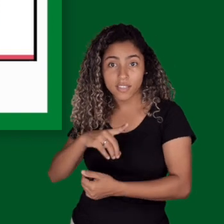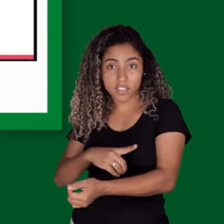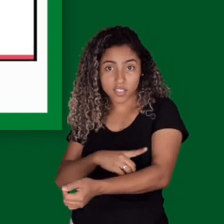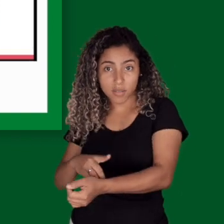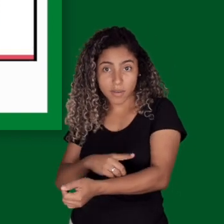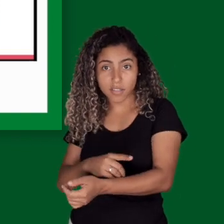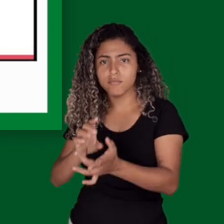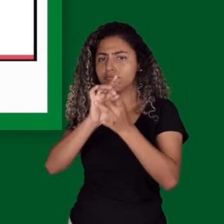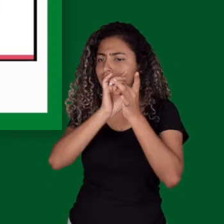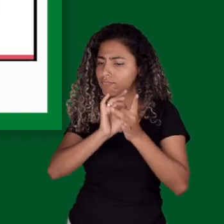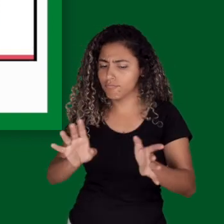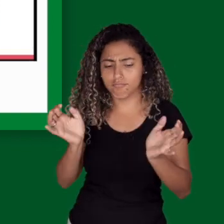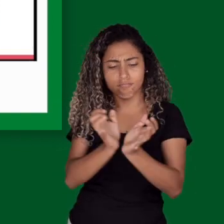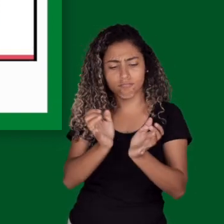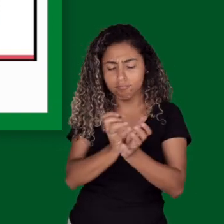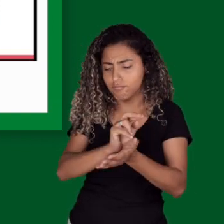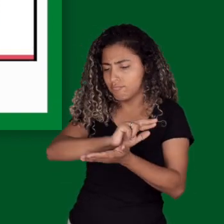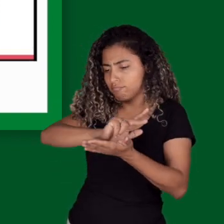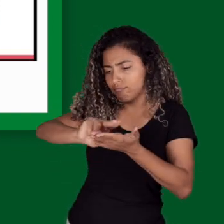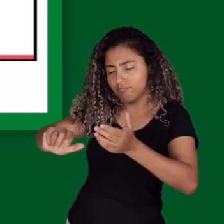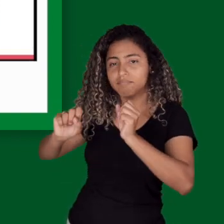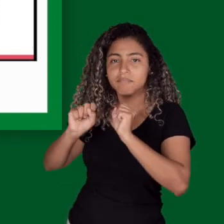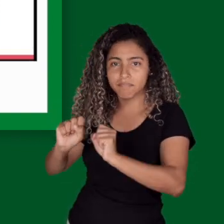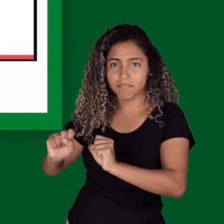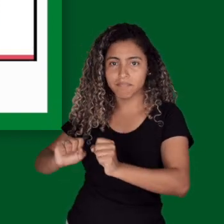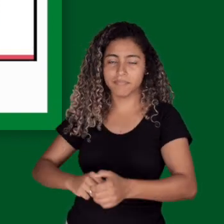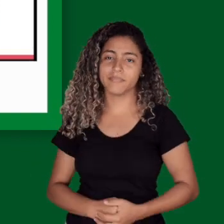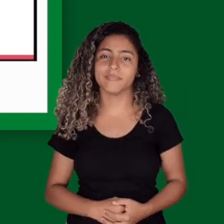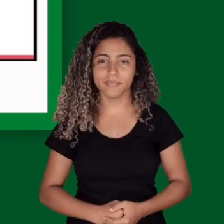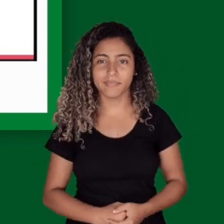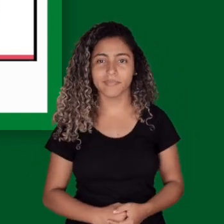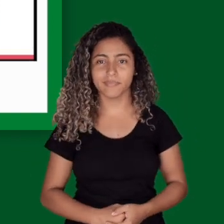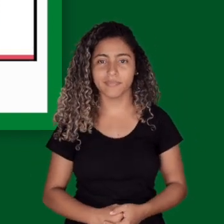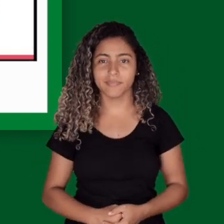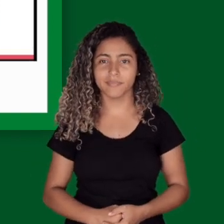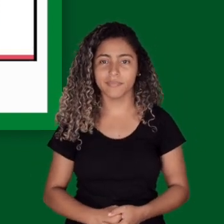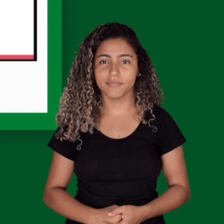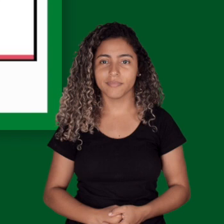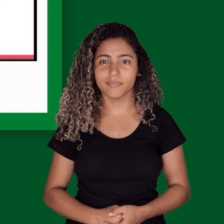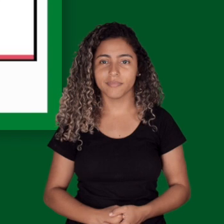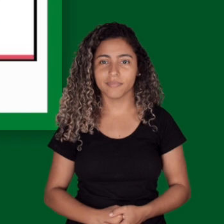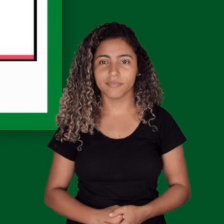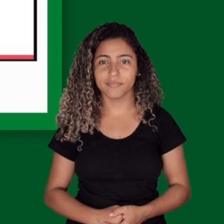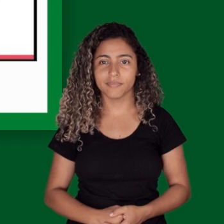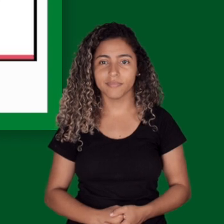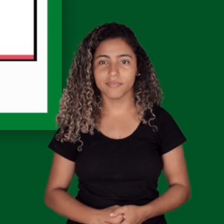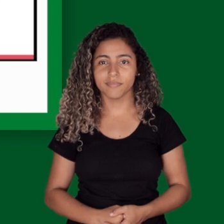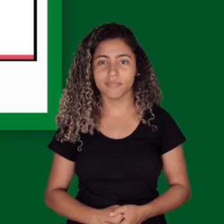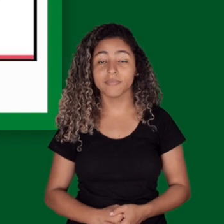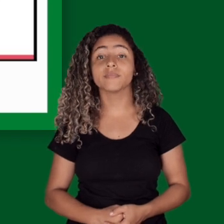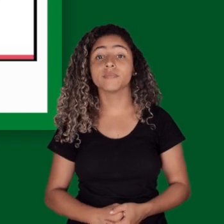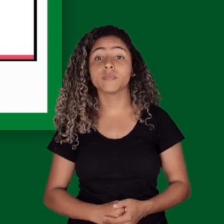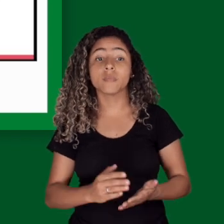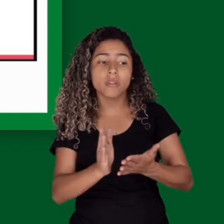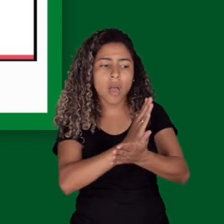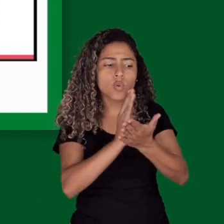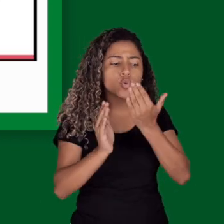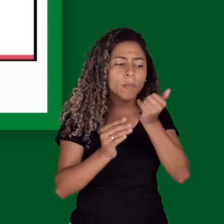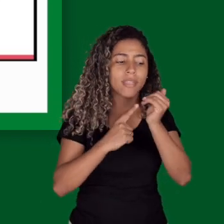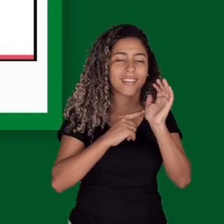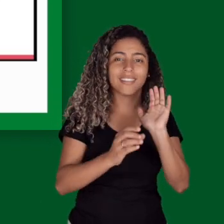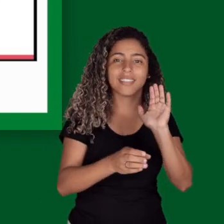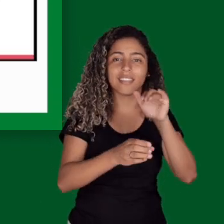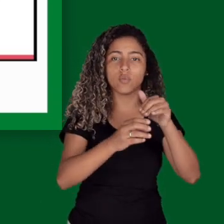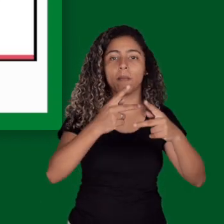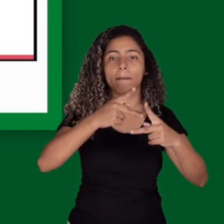Então, agora eu vou trazer aqui para vocês os alimentos que são fonte de proteína e que também não são fontes de carboidratos. Então, aqui a gente